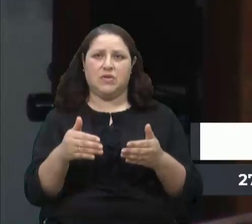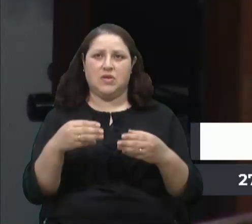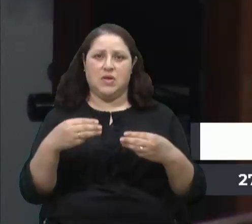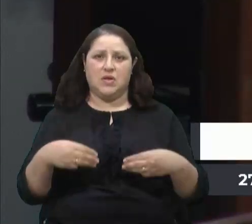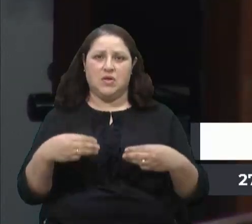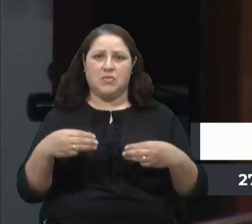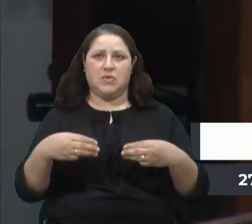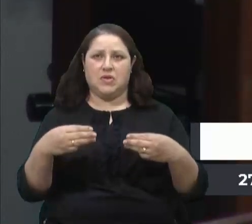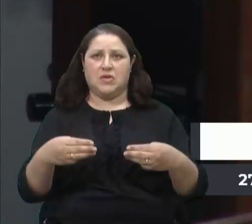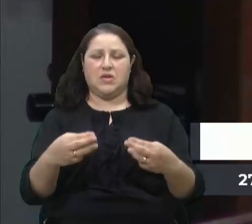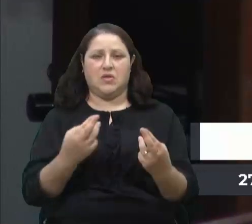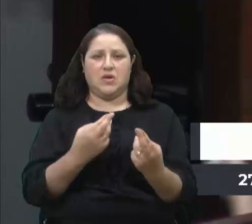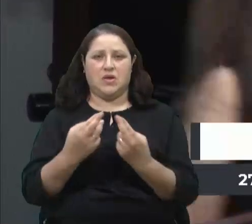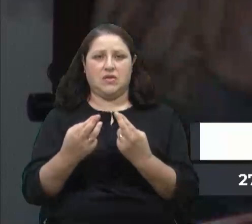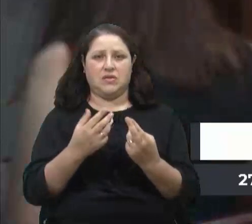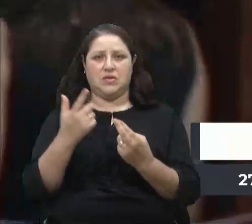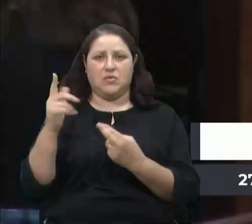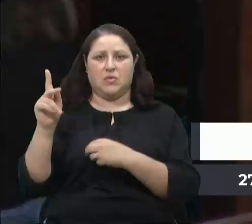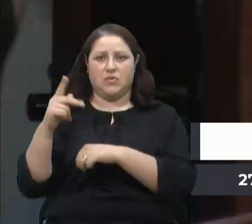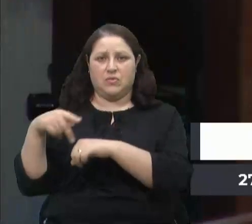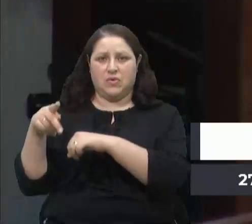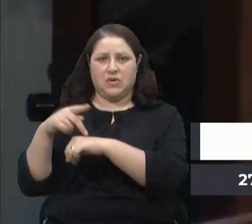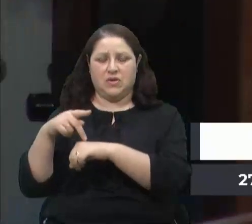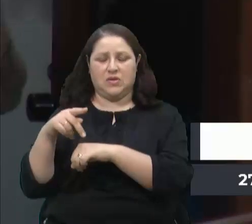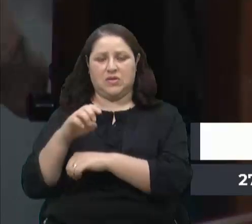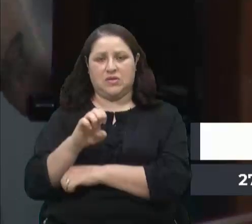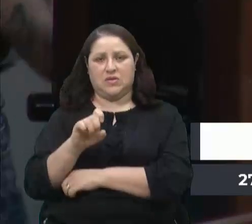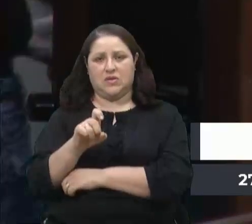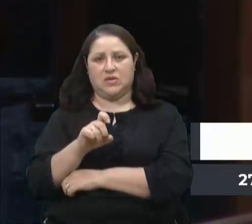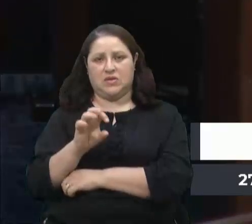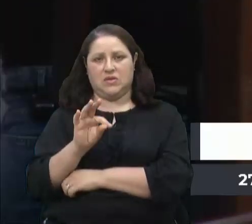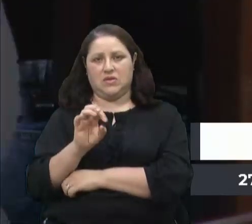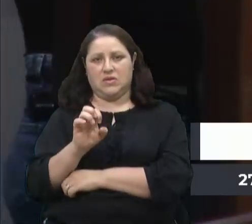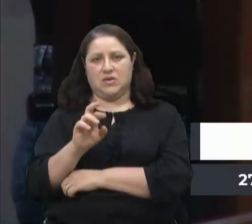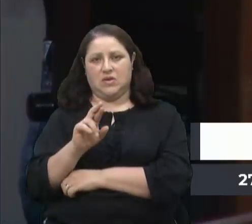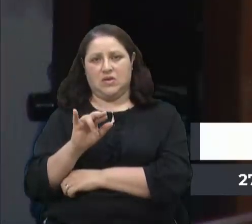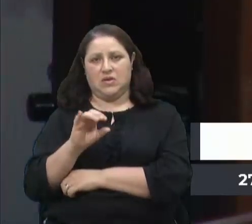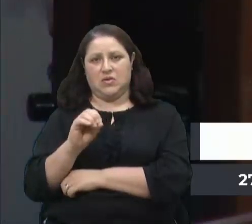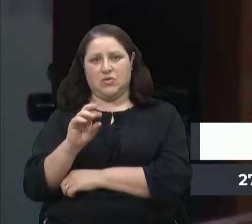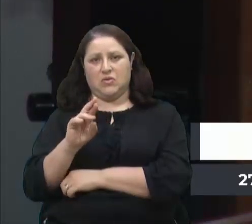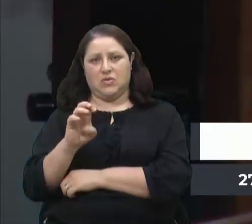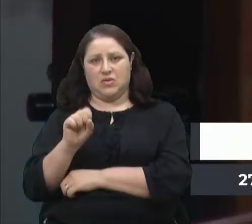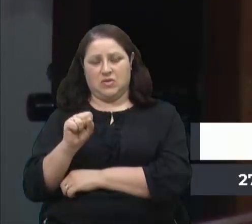Ministério das Relações Exteriores, porque, na minha visão,